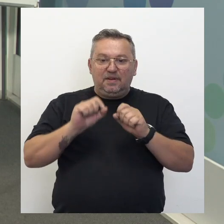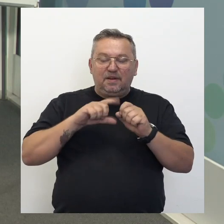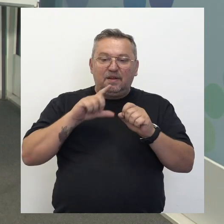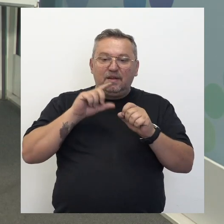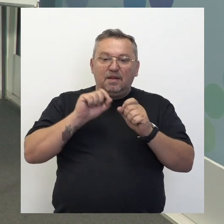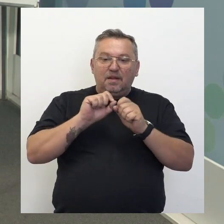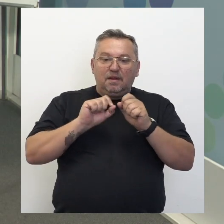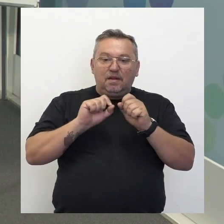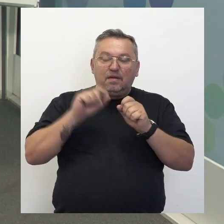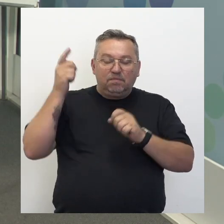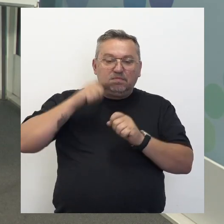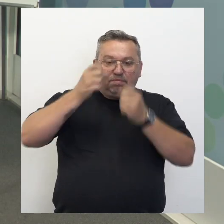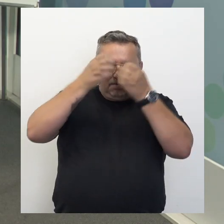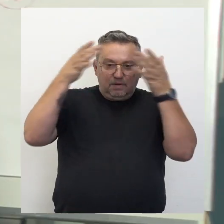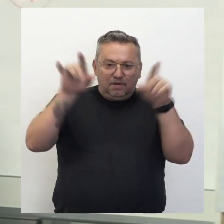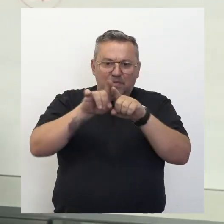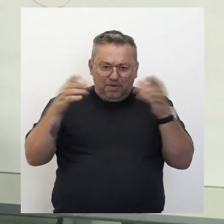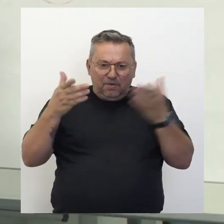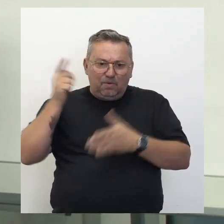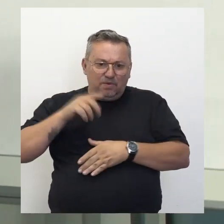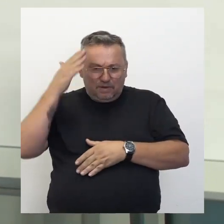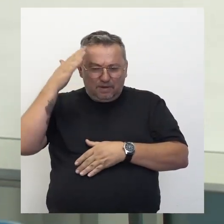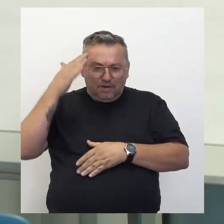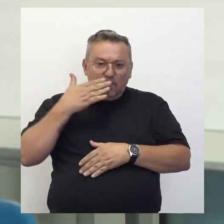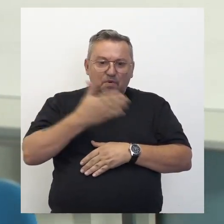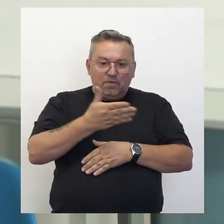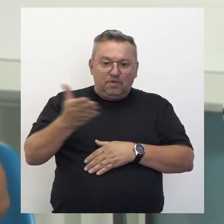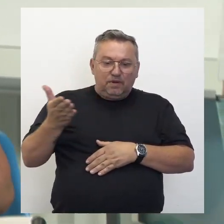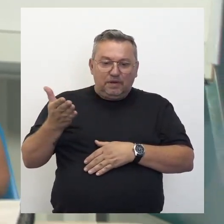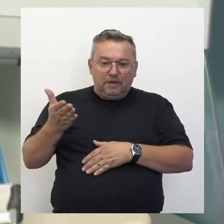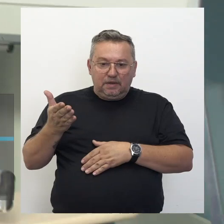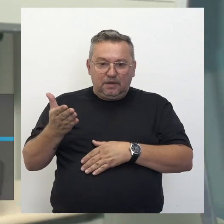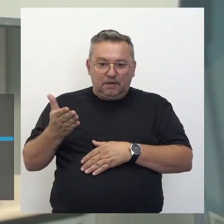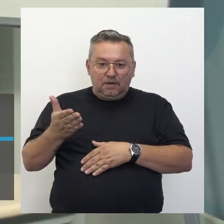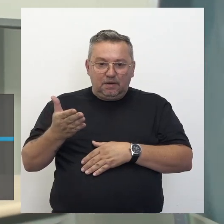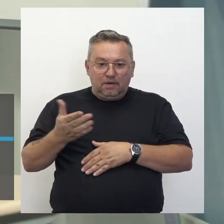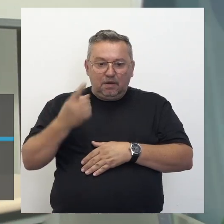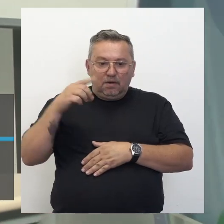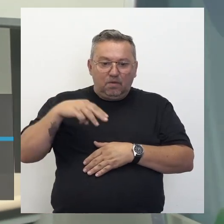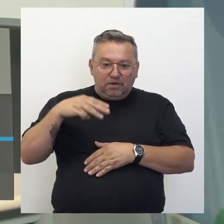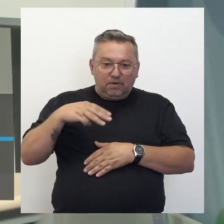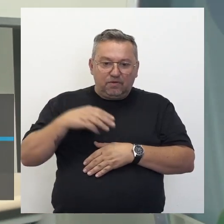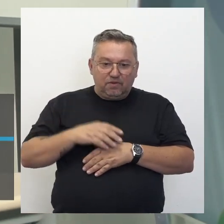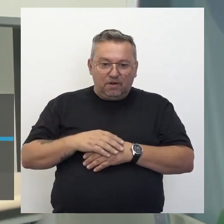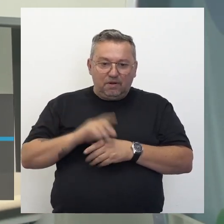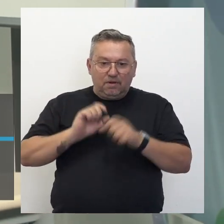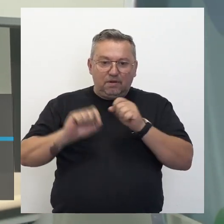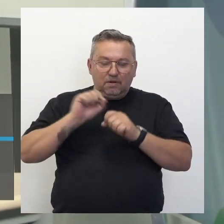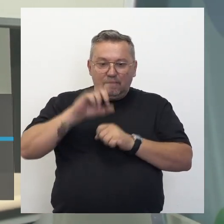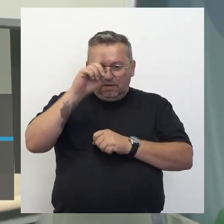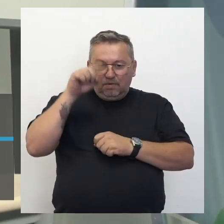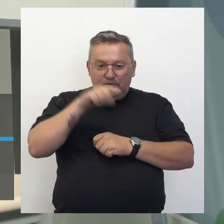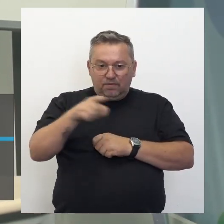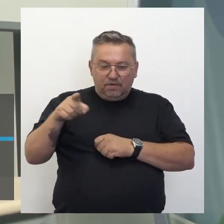com dúvida, eu acho que deu uma clareada, né? Então, o que eu vou pedir para vocês? Eu vou dar um minutinho para vocês colocarem qual é a dúvida de vocês